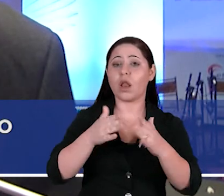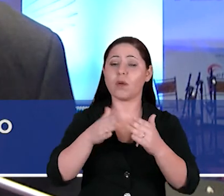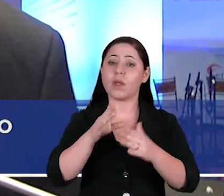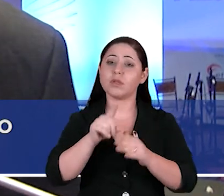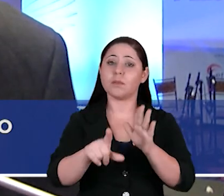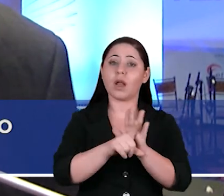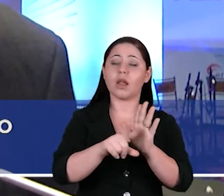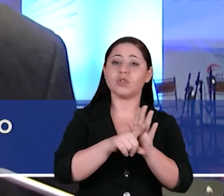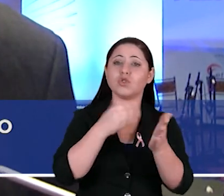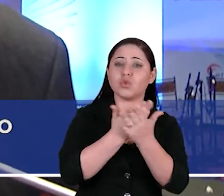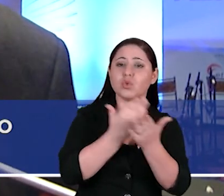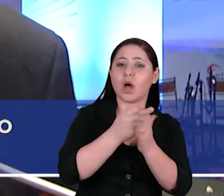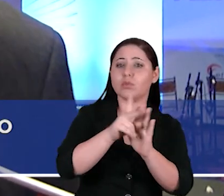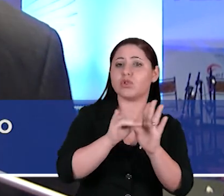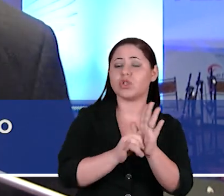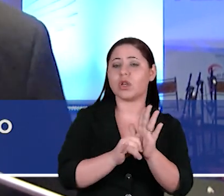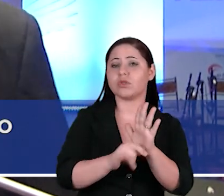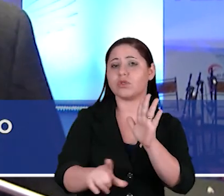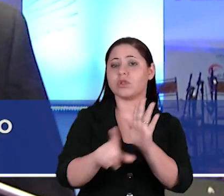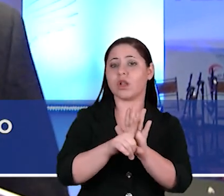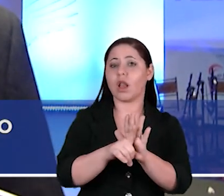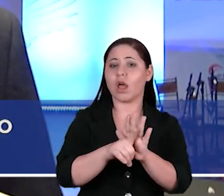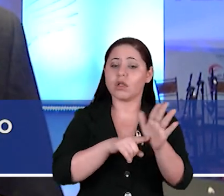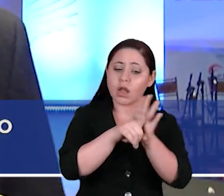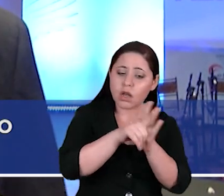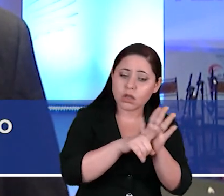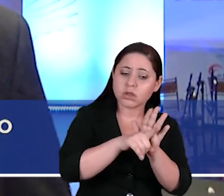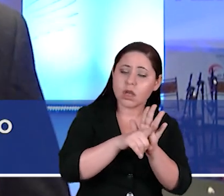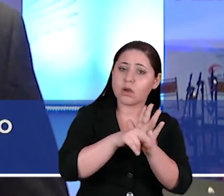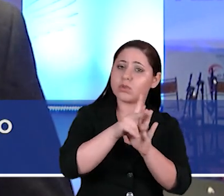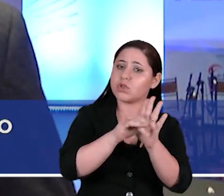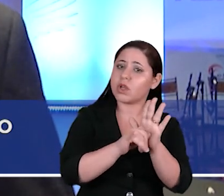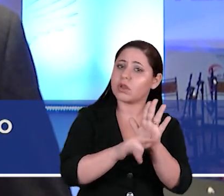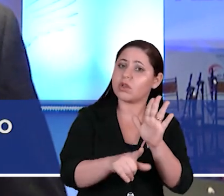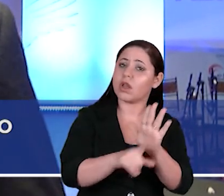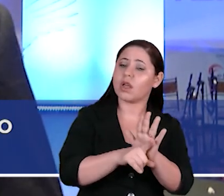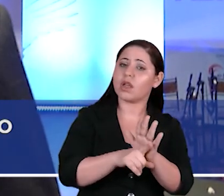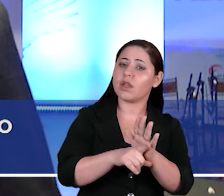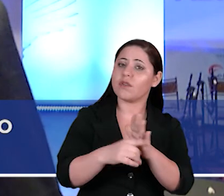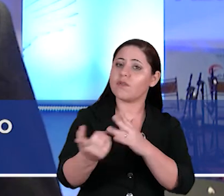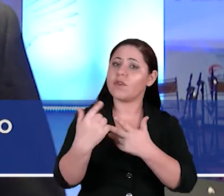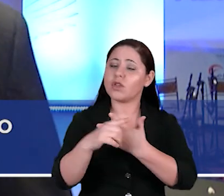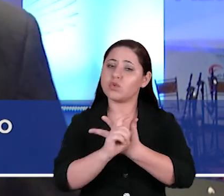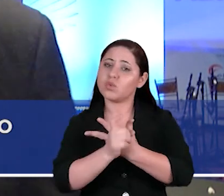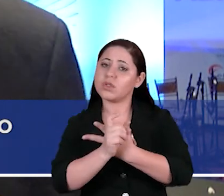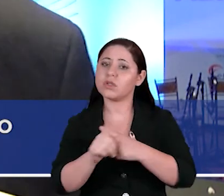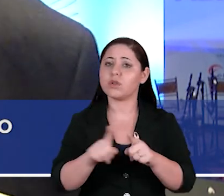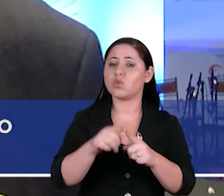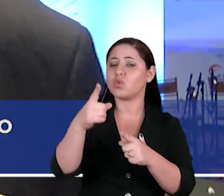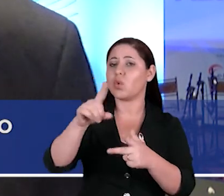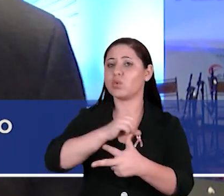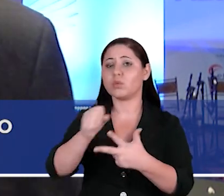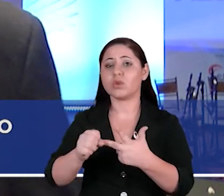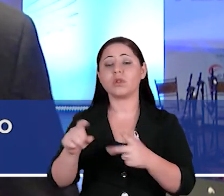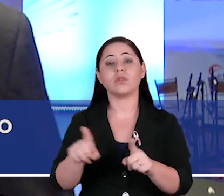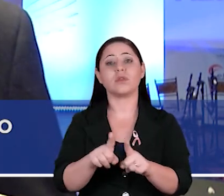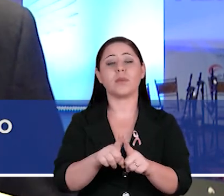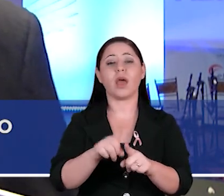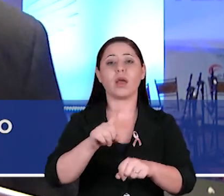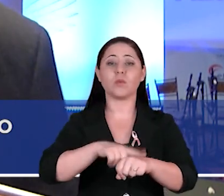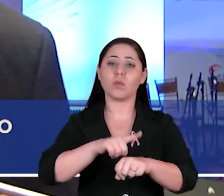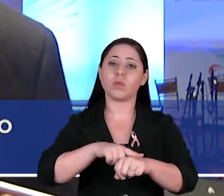na hora da deliberação do projeto de lei, na hora de estudar um projeto de lei, na hora de analisar um projeto de lei que vem do Executivo, vem de outro